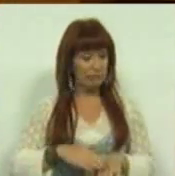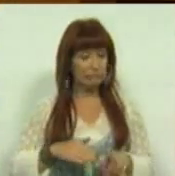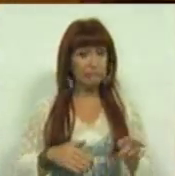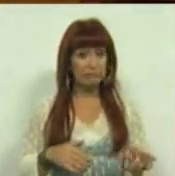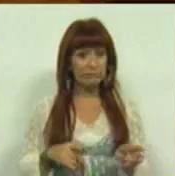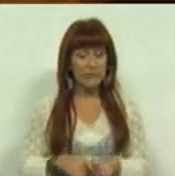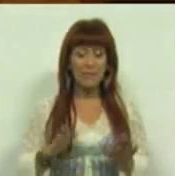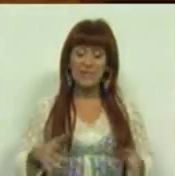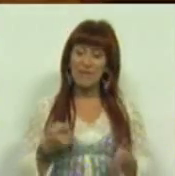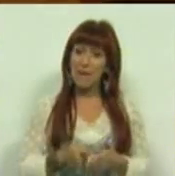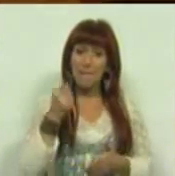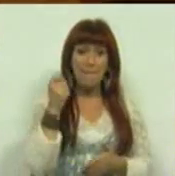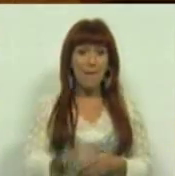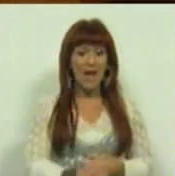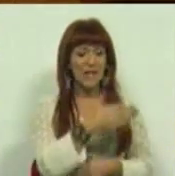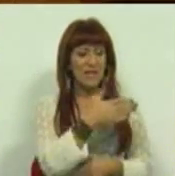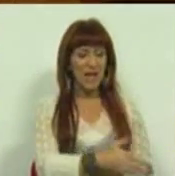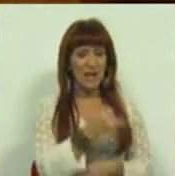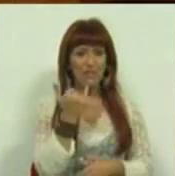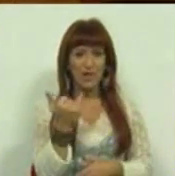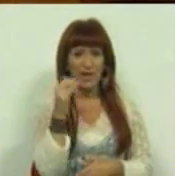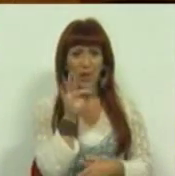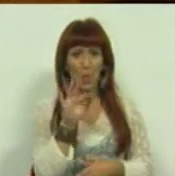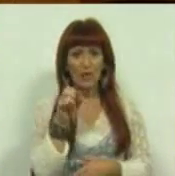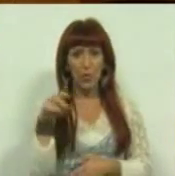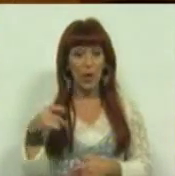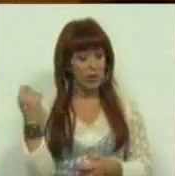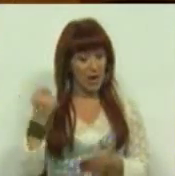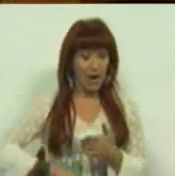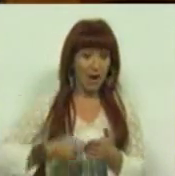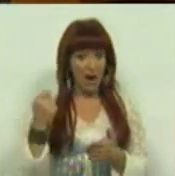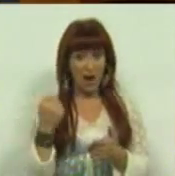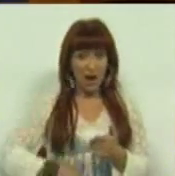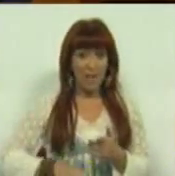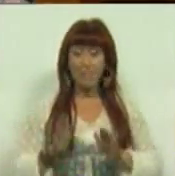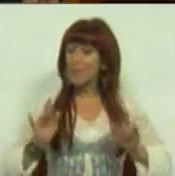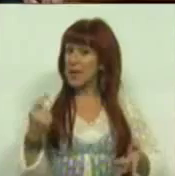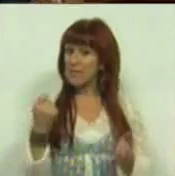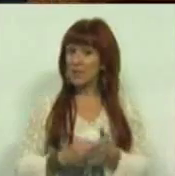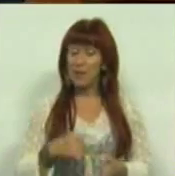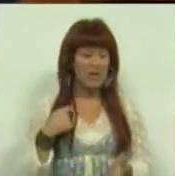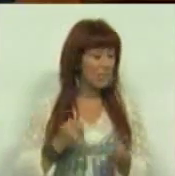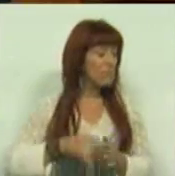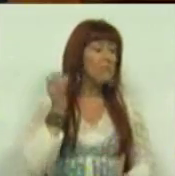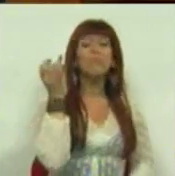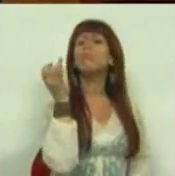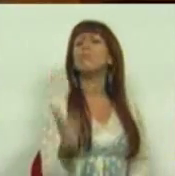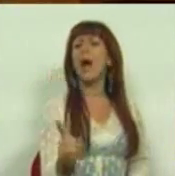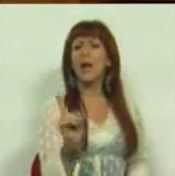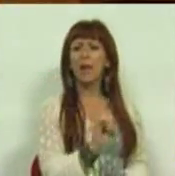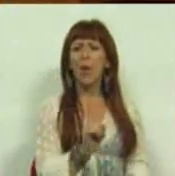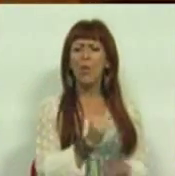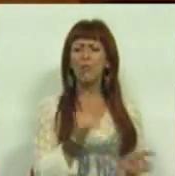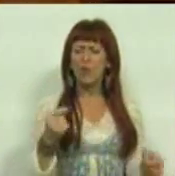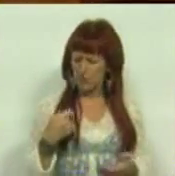tal, deveria pagar 124 € de contribuição. Deveria pagar, mas não paga, porque